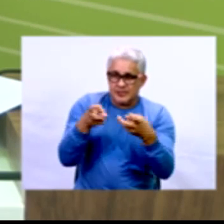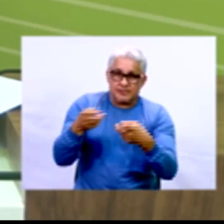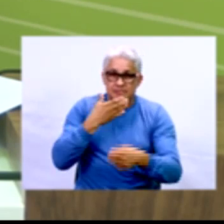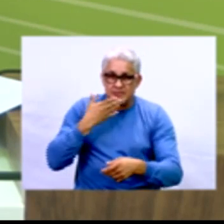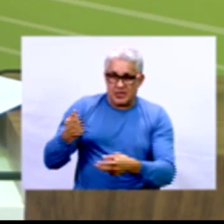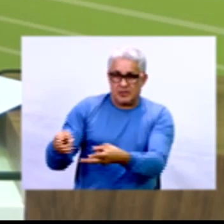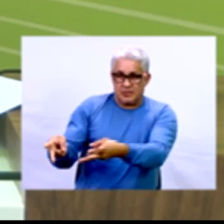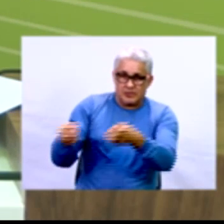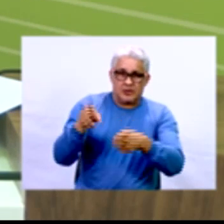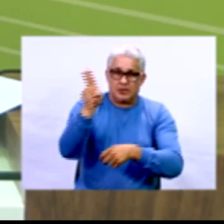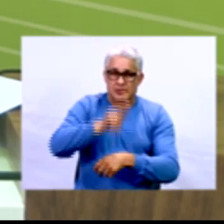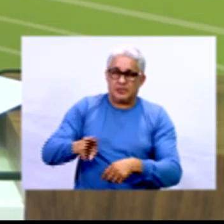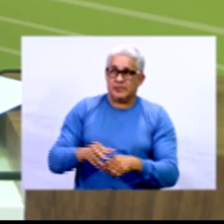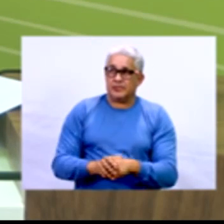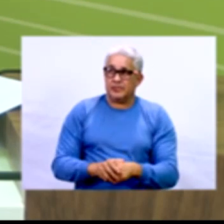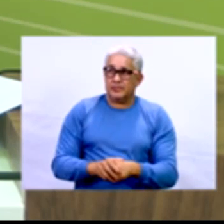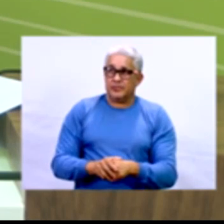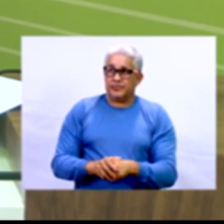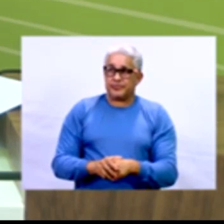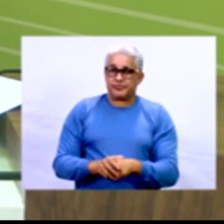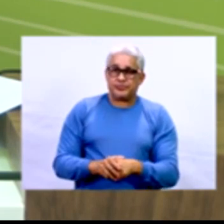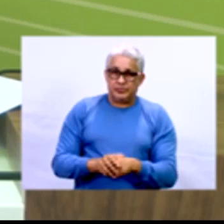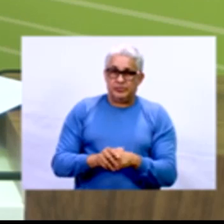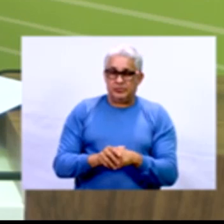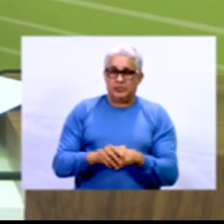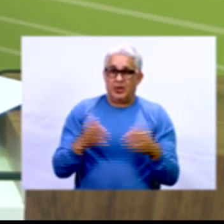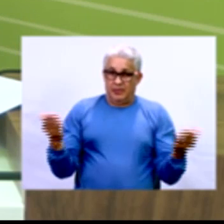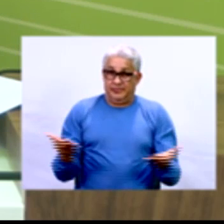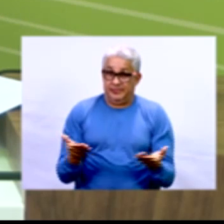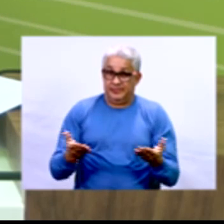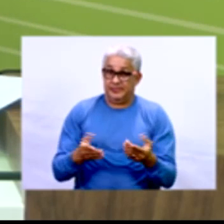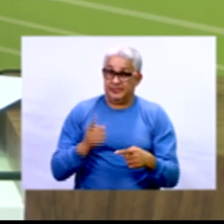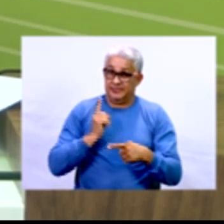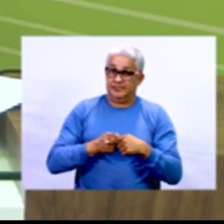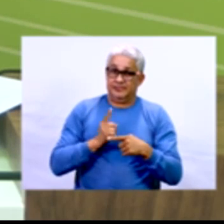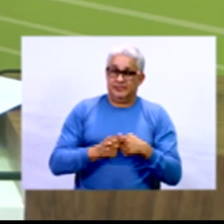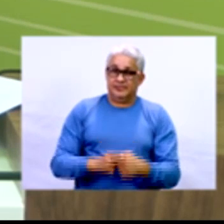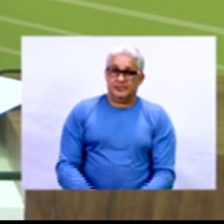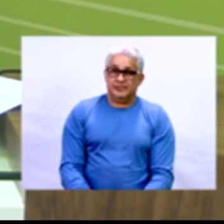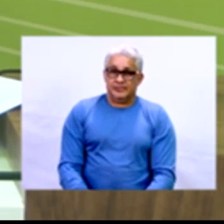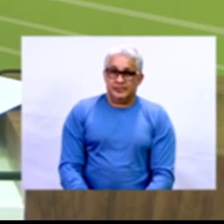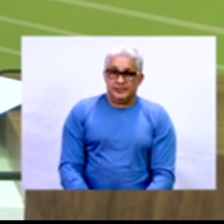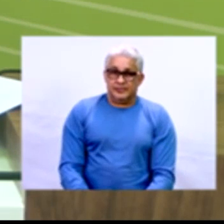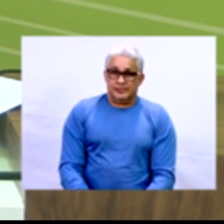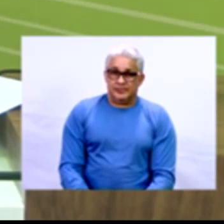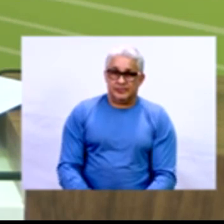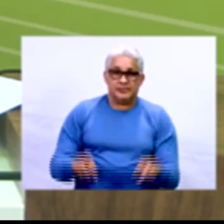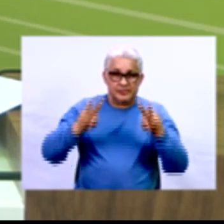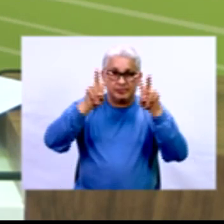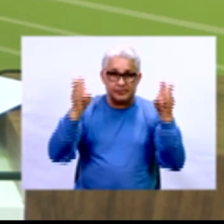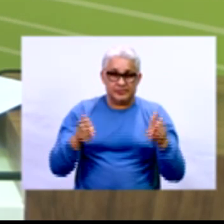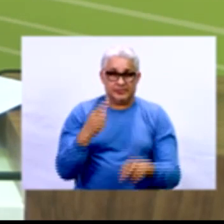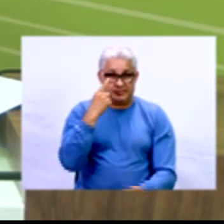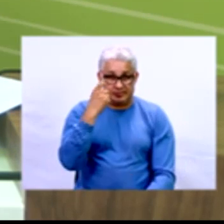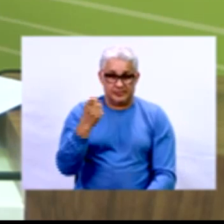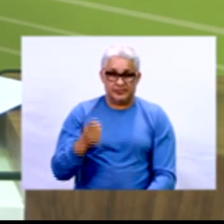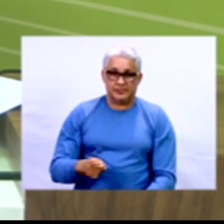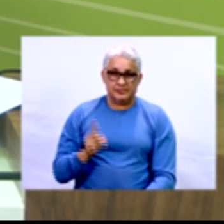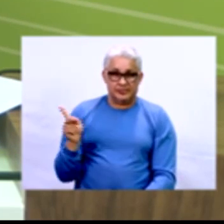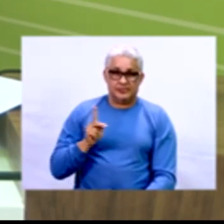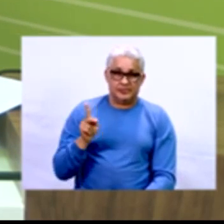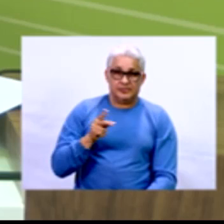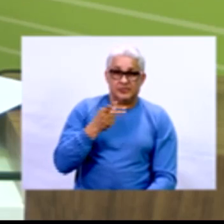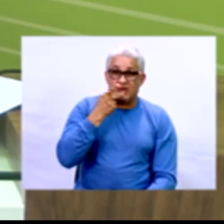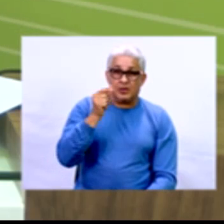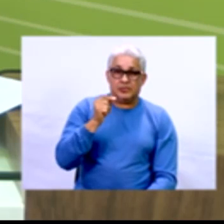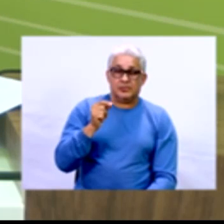Então, eu gostaria de chamar a atenção para esse fechamento, justamente com relação a um assunto muito interessante que a professora falou, que é o uso